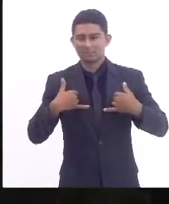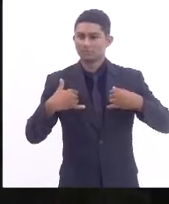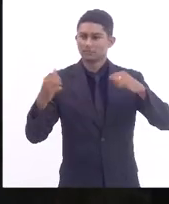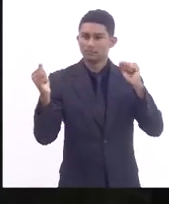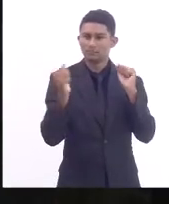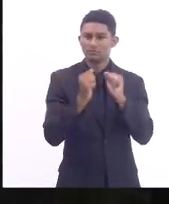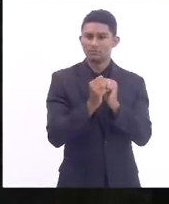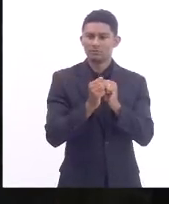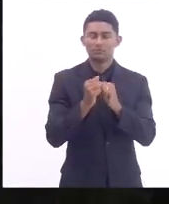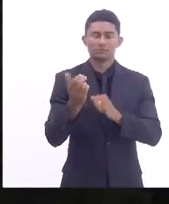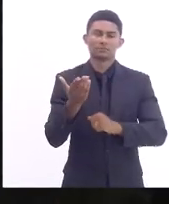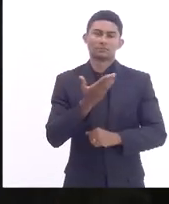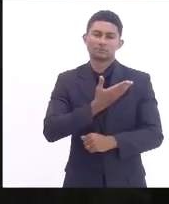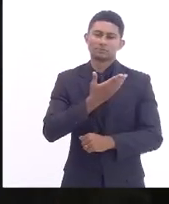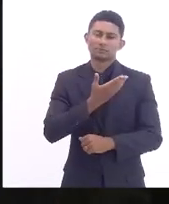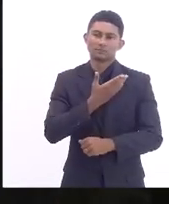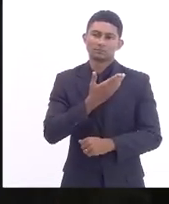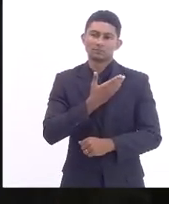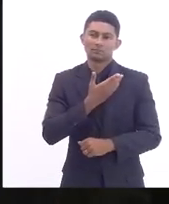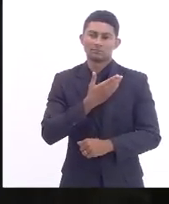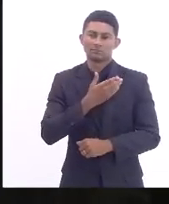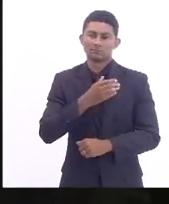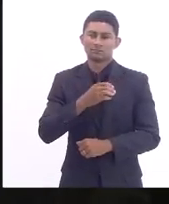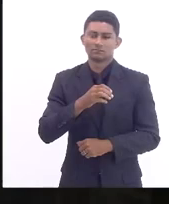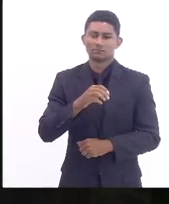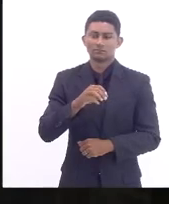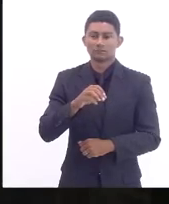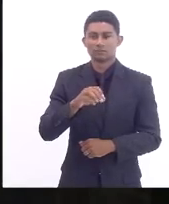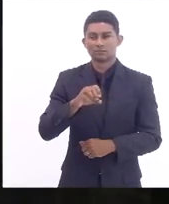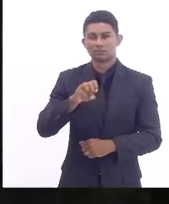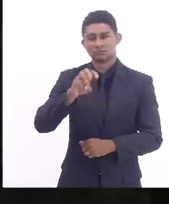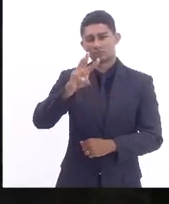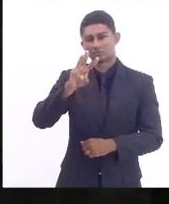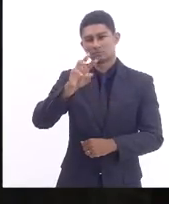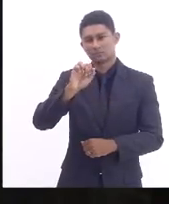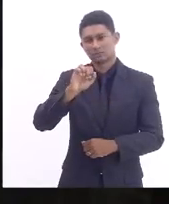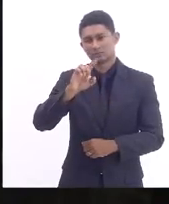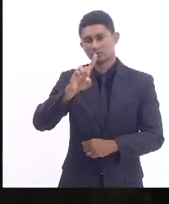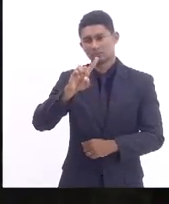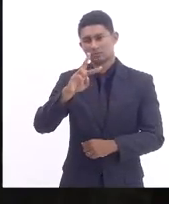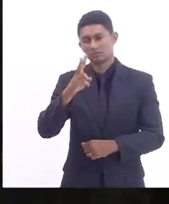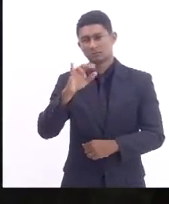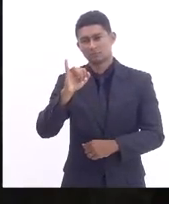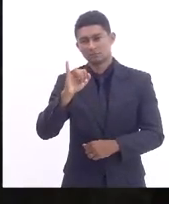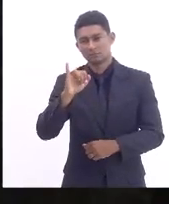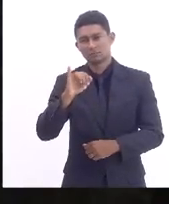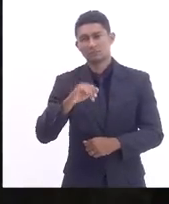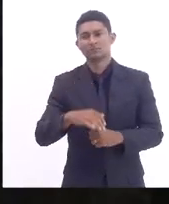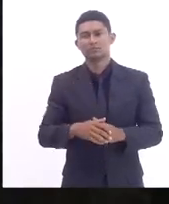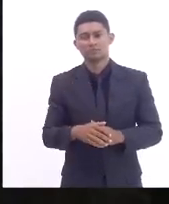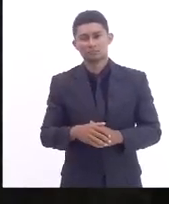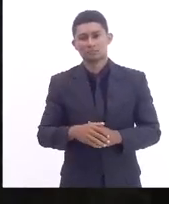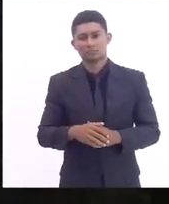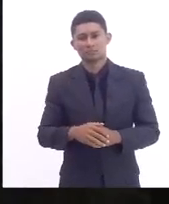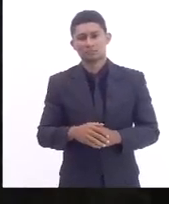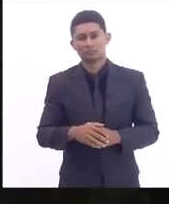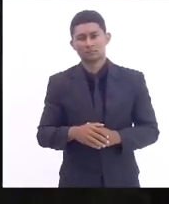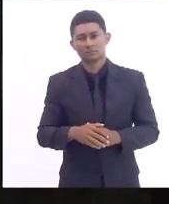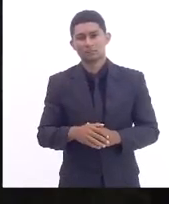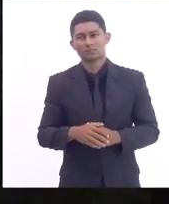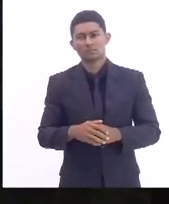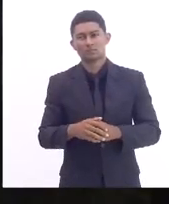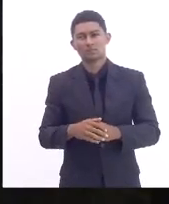do meu companheiro o agir com h no final da música waas Ao Final